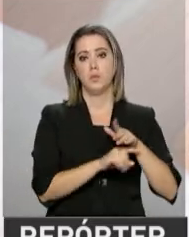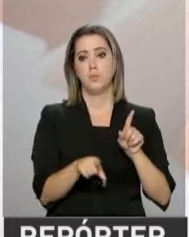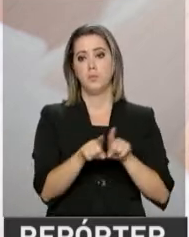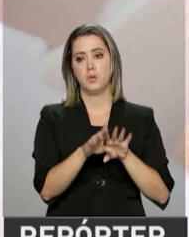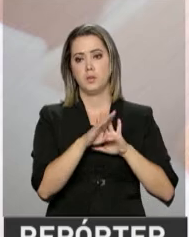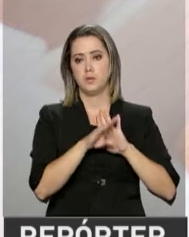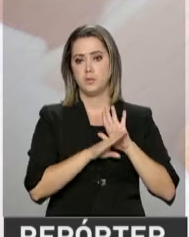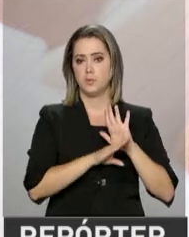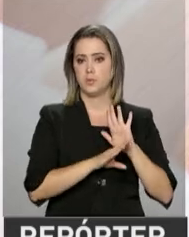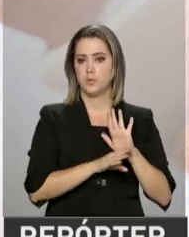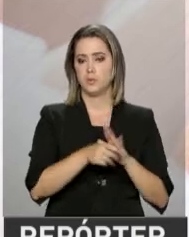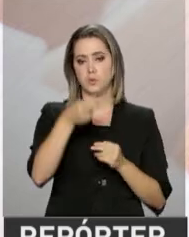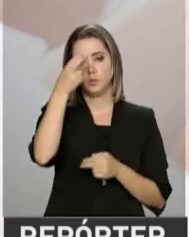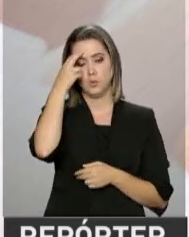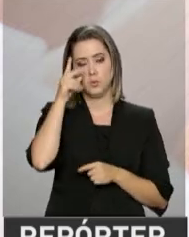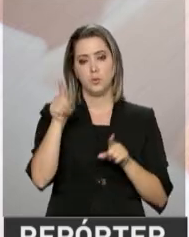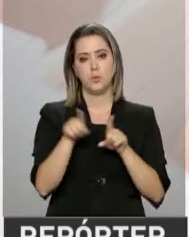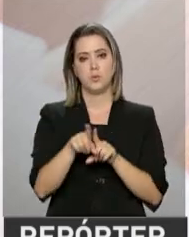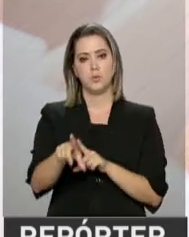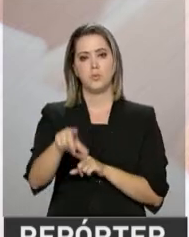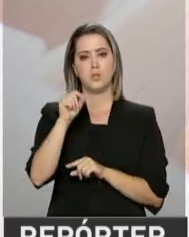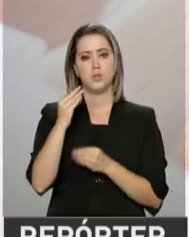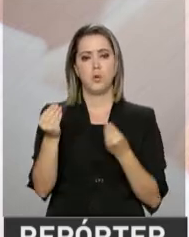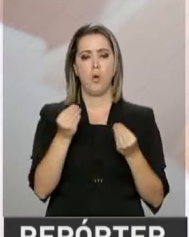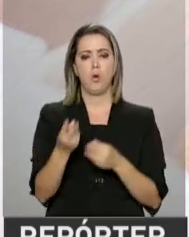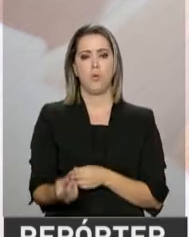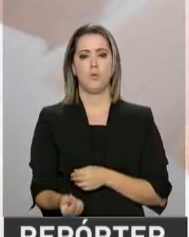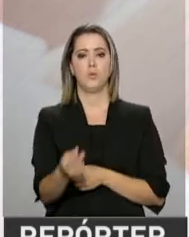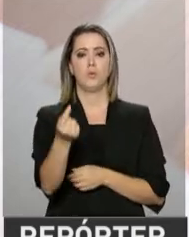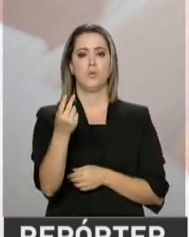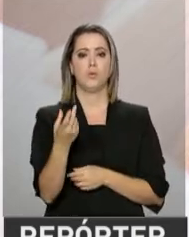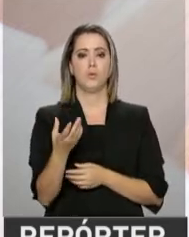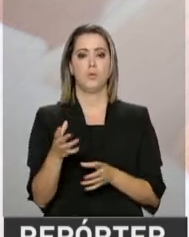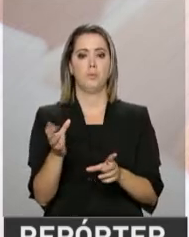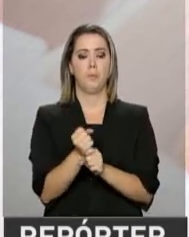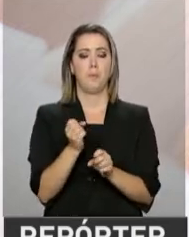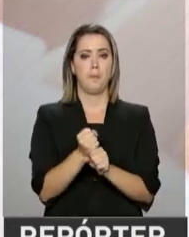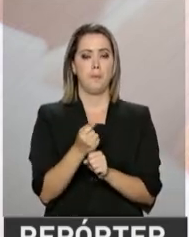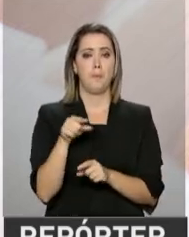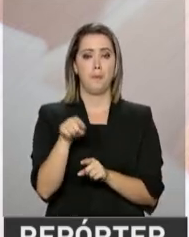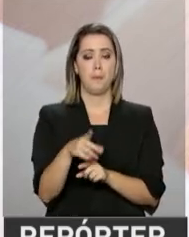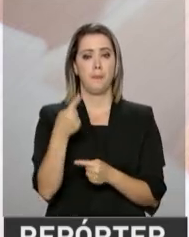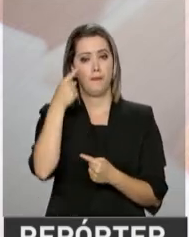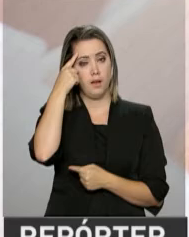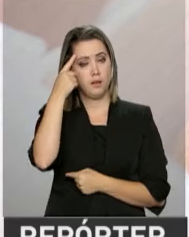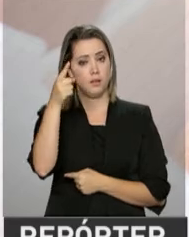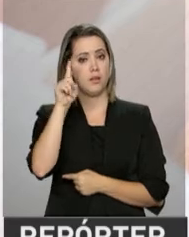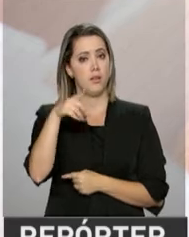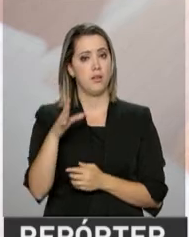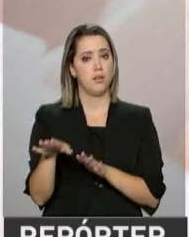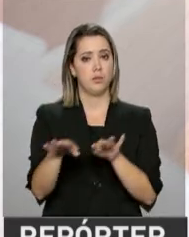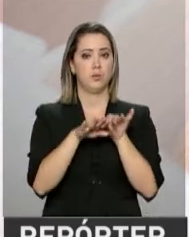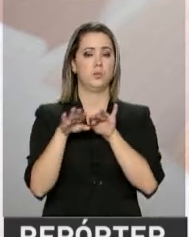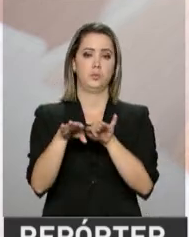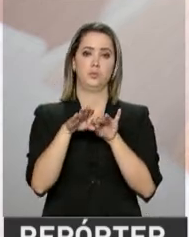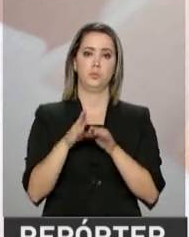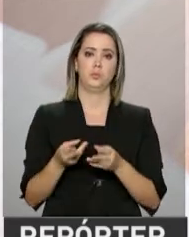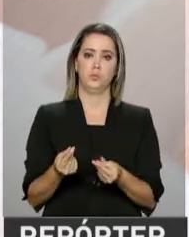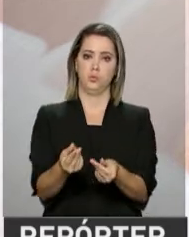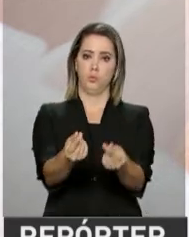projeto cultural e ainda define o valor de cada item orçamentário a idéia é democratizar o acesso aos